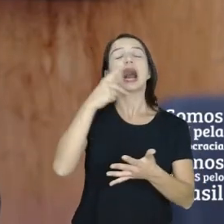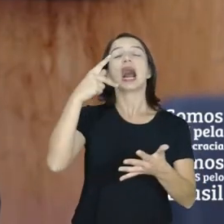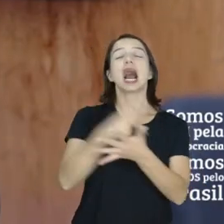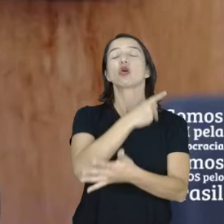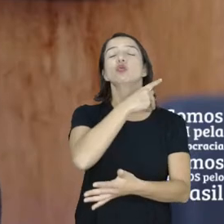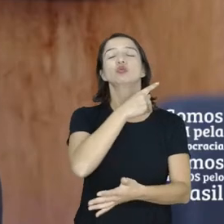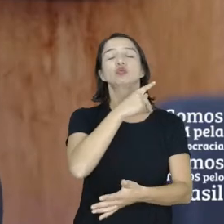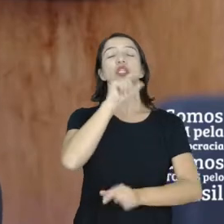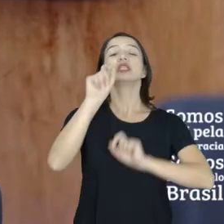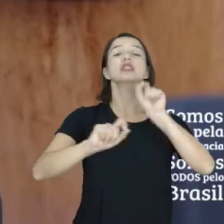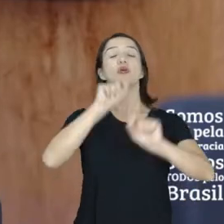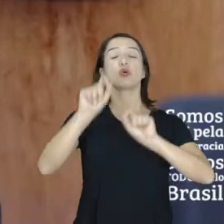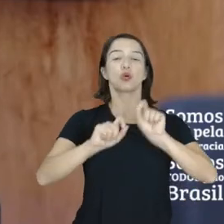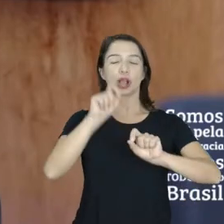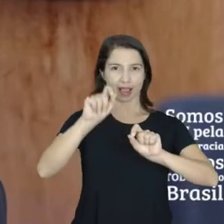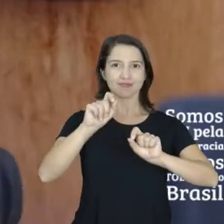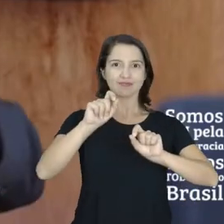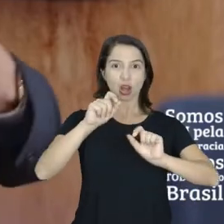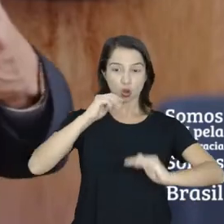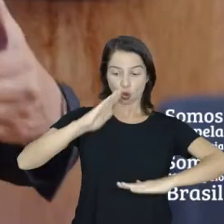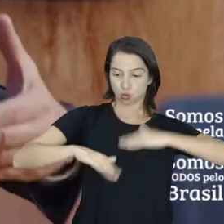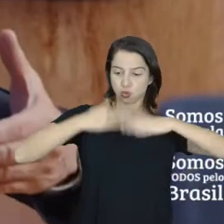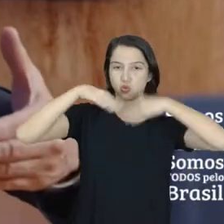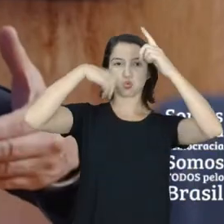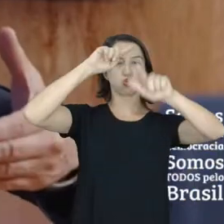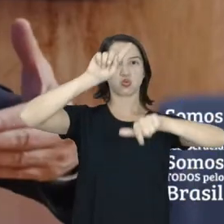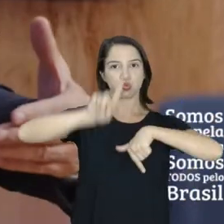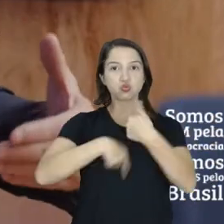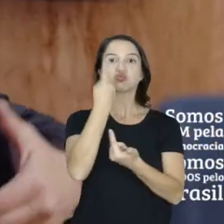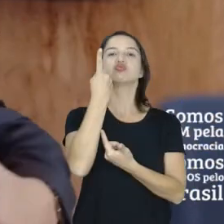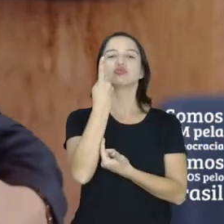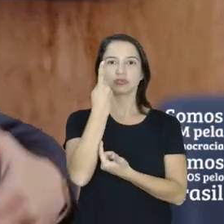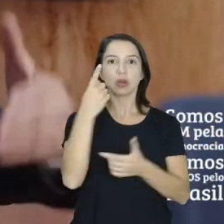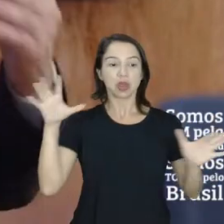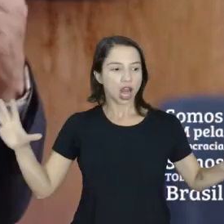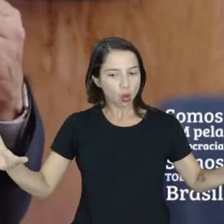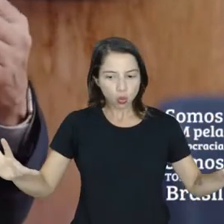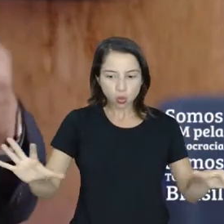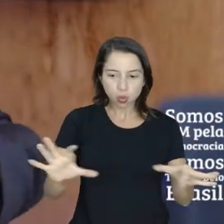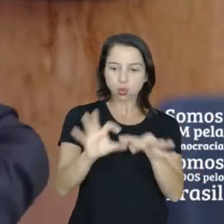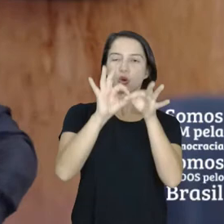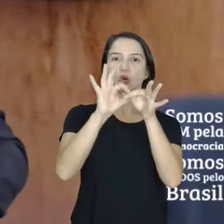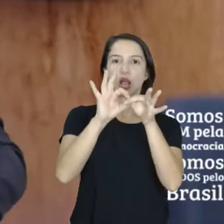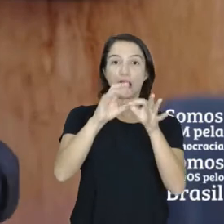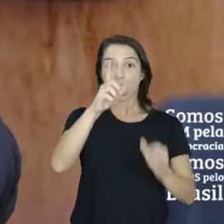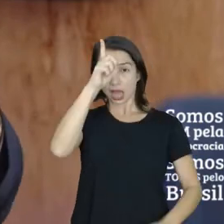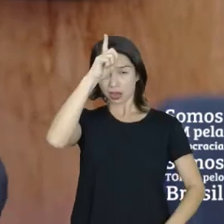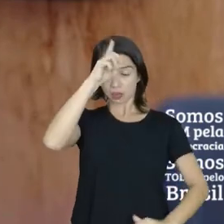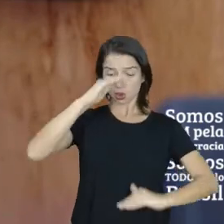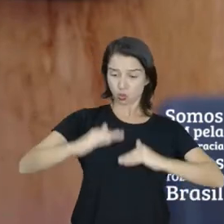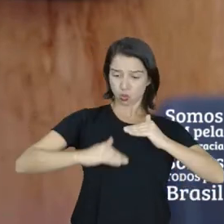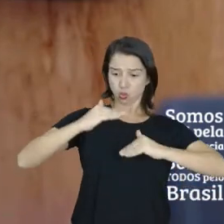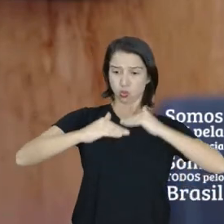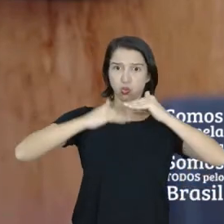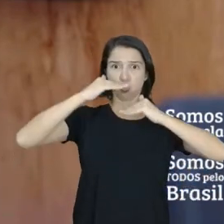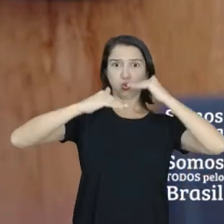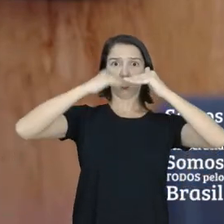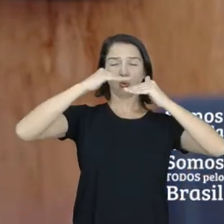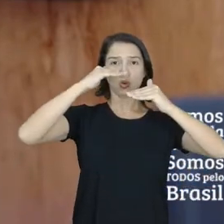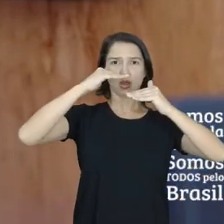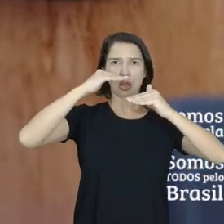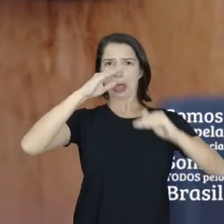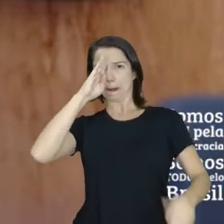uma conciliação, você avança mais. A Alemanha deu um salto. A Alemanha hoje quase arrasta a Europa.